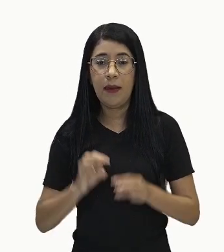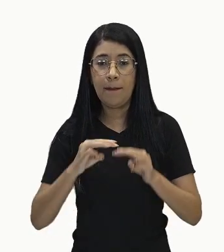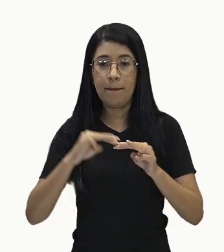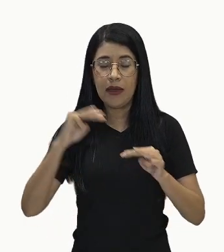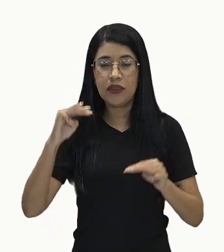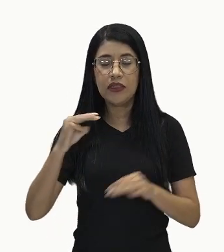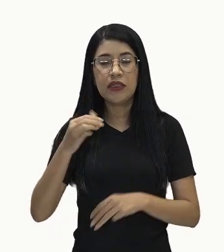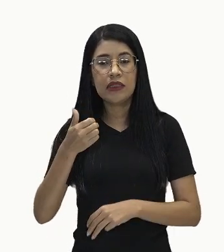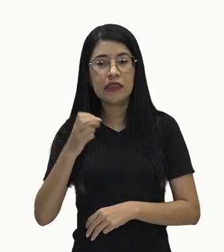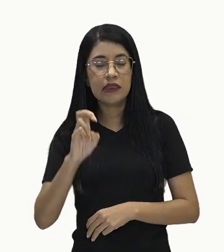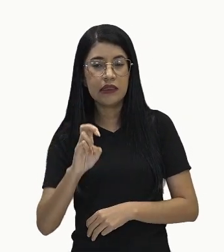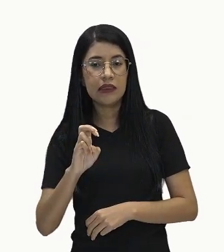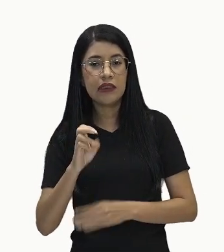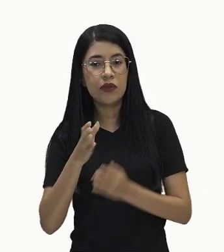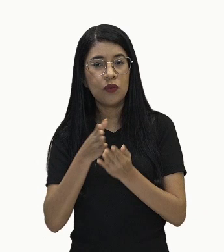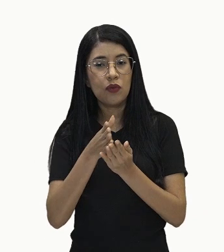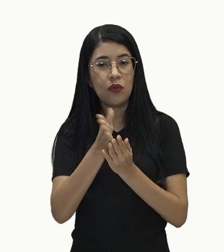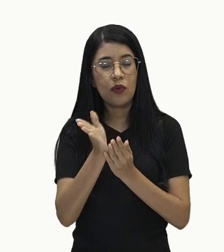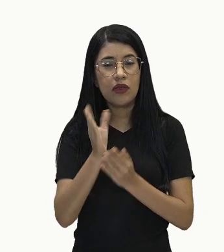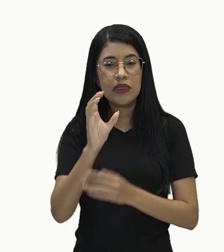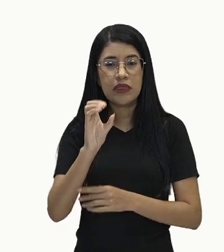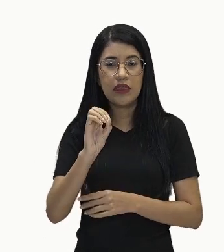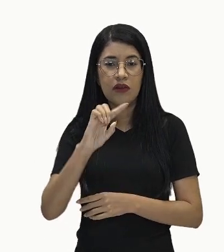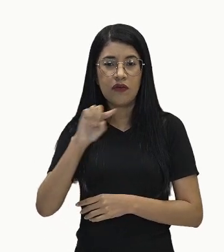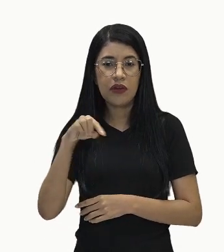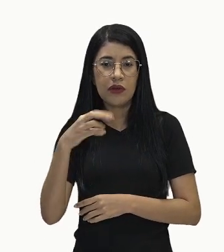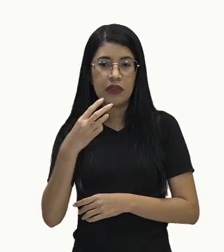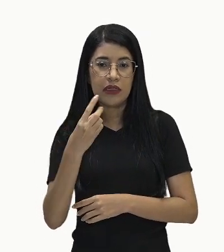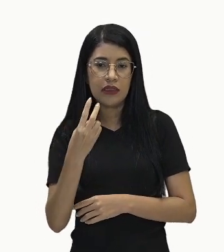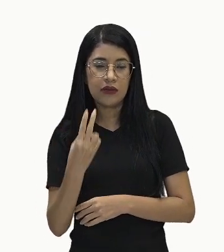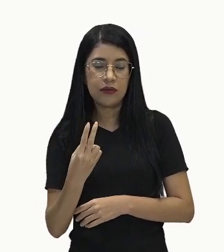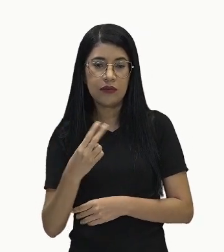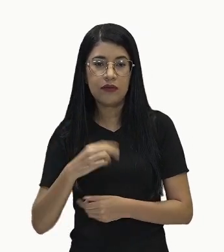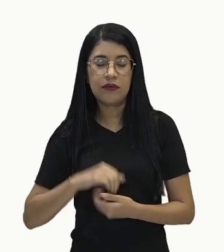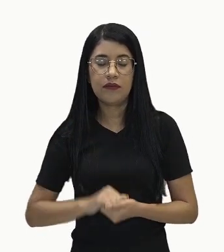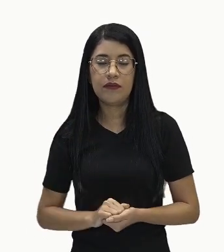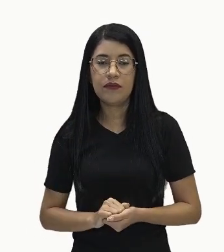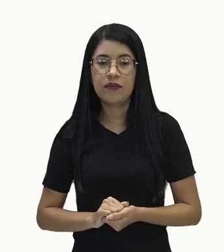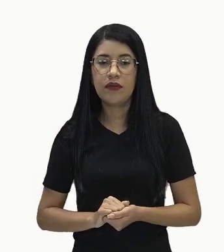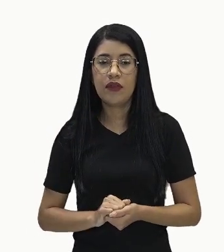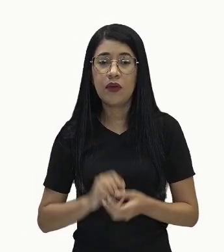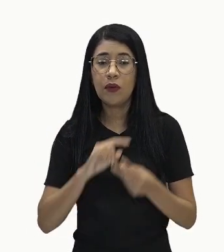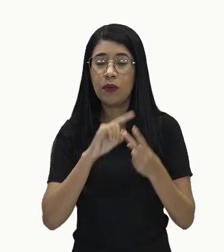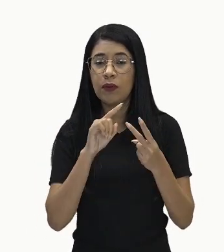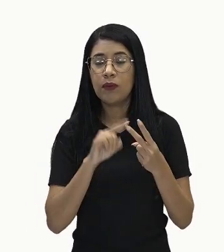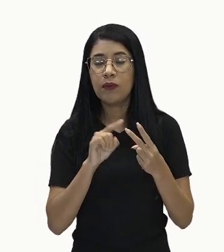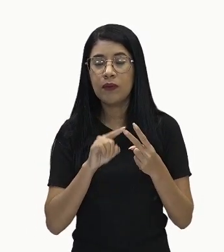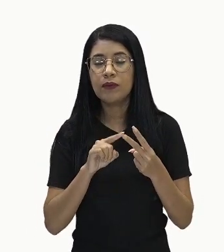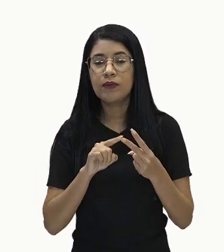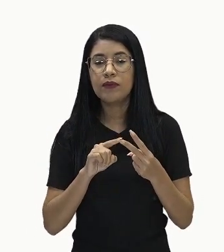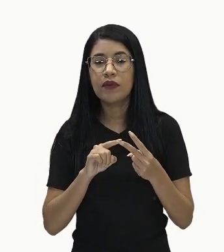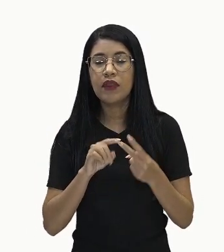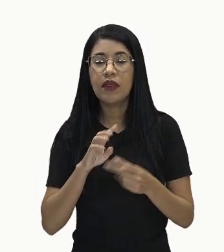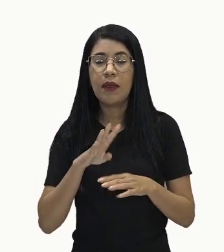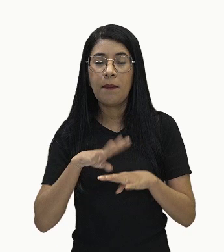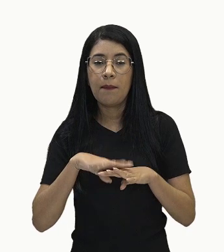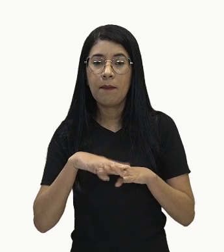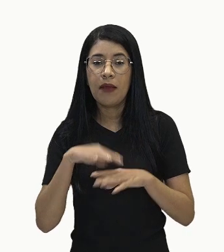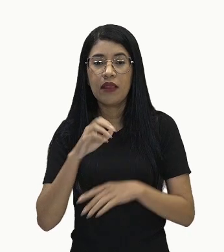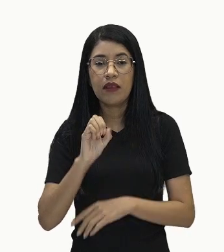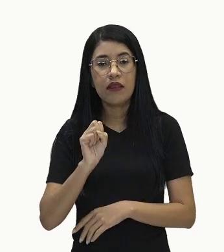tudo bonitinho, né? A média do Marco foi 15. A mediana foi 15. O desvio padrão